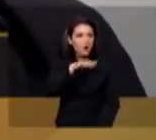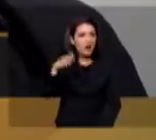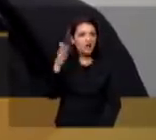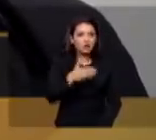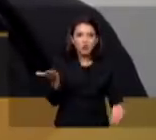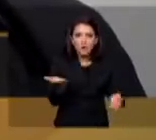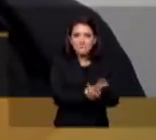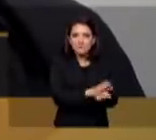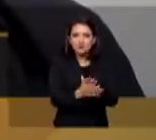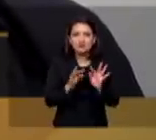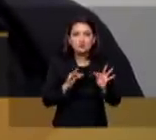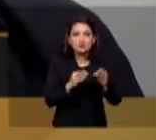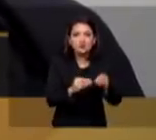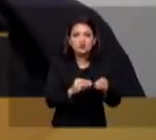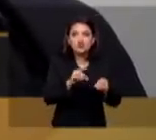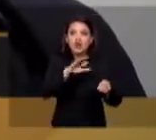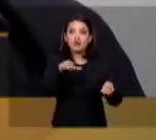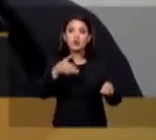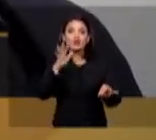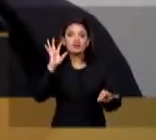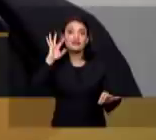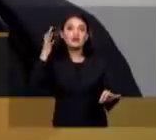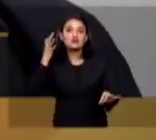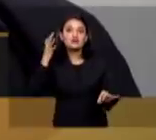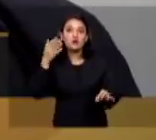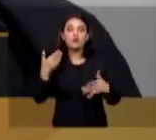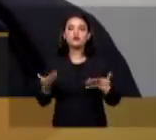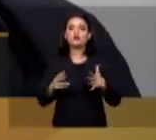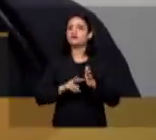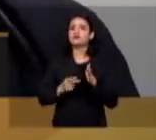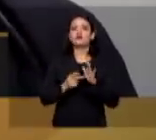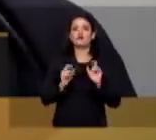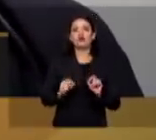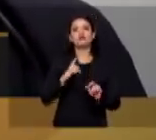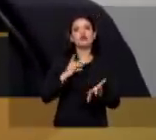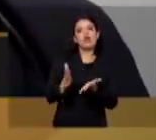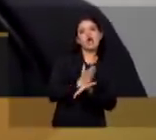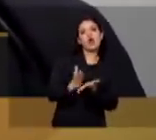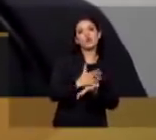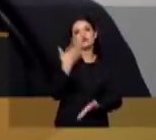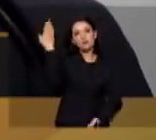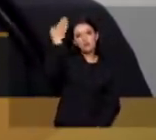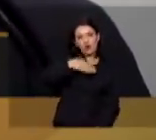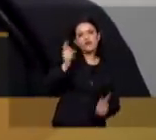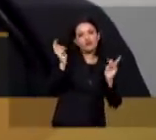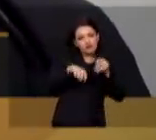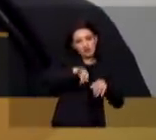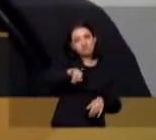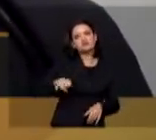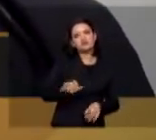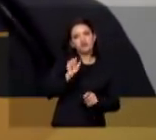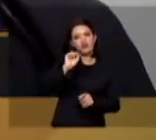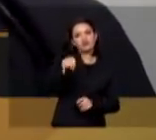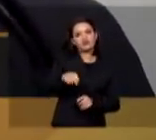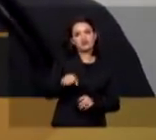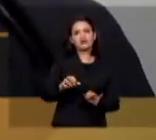193726, agravante Luiz Inácio Lula decisão, da Silva. Então ele está dizendo que há provas que podem ser aproveitadas. Aí vem a questão. Esse é o ponto